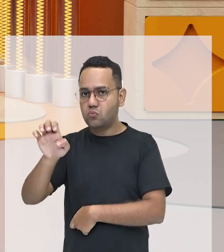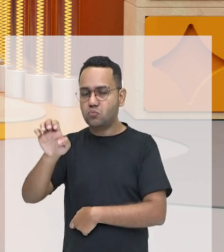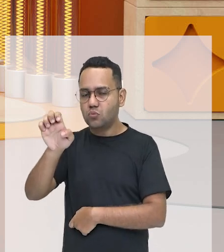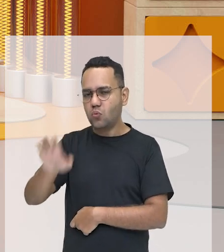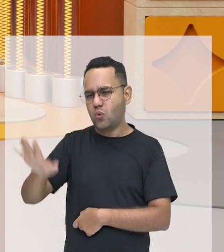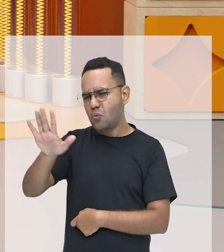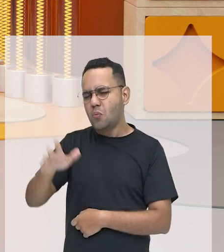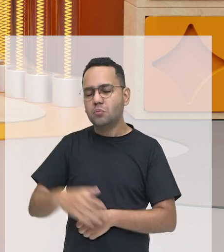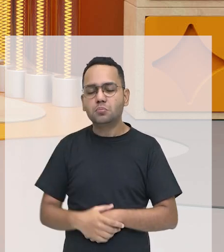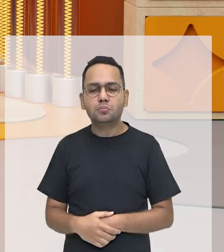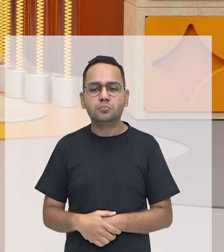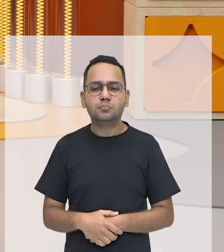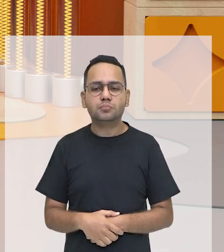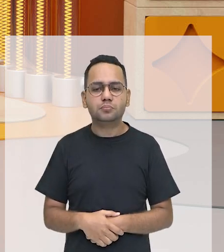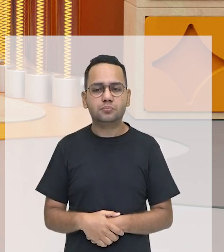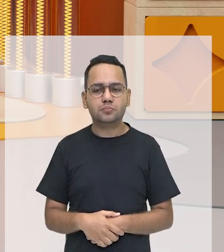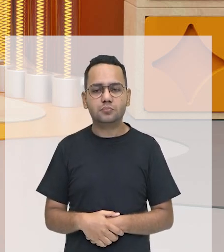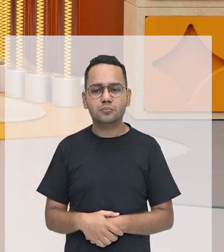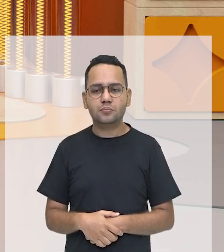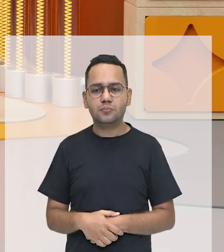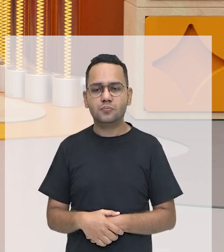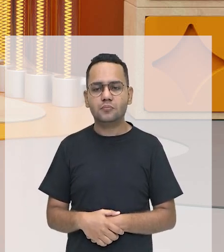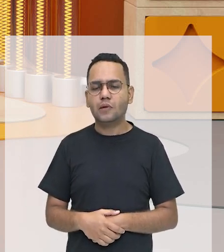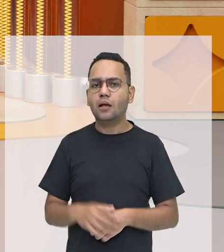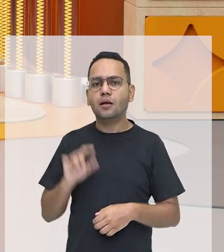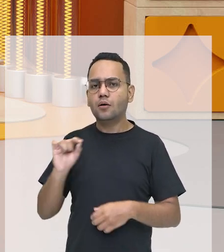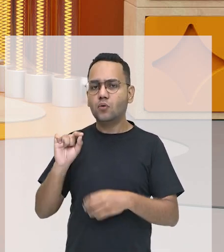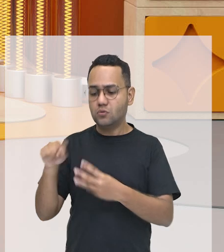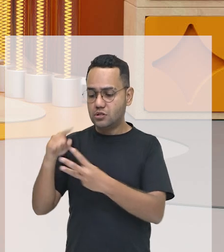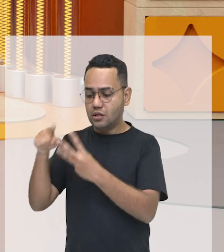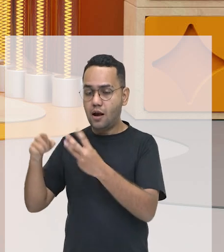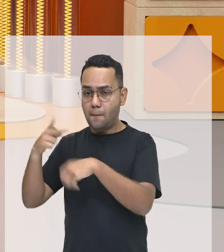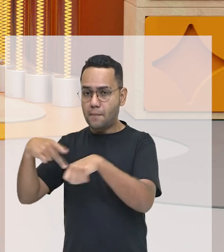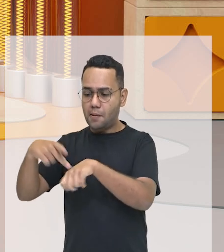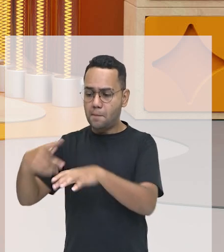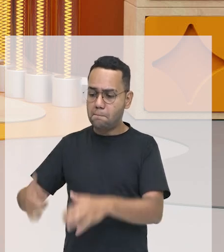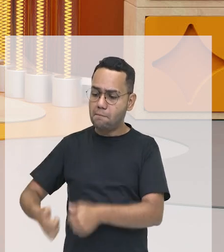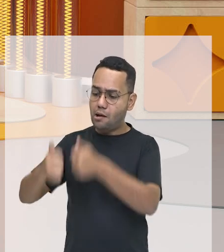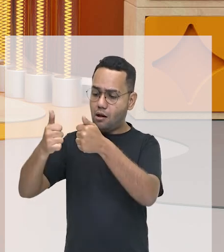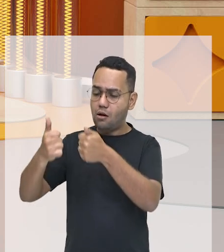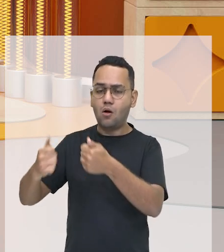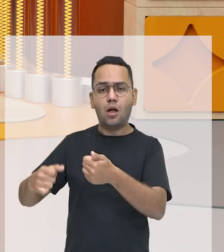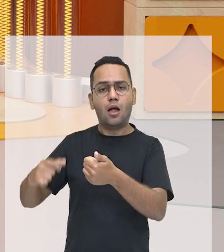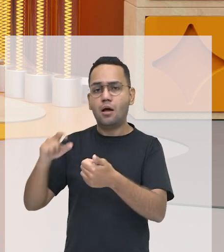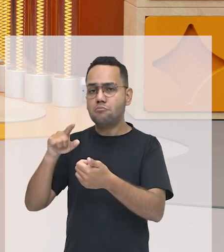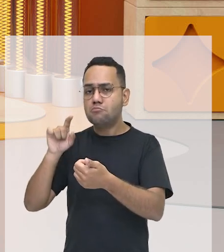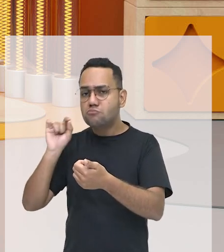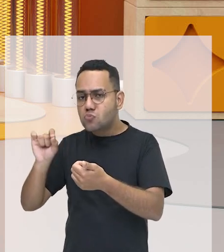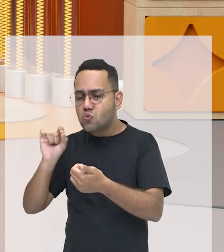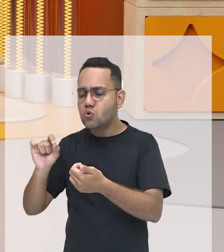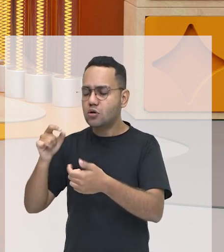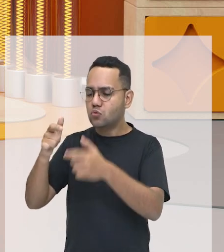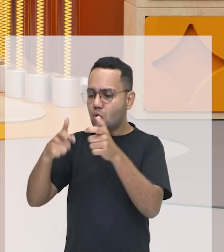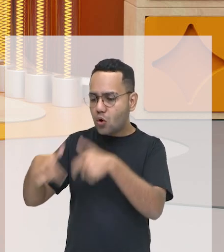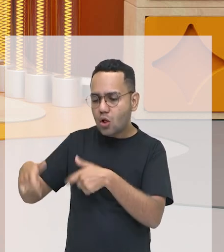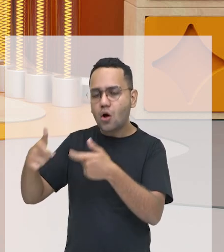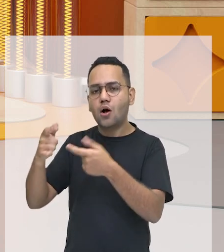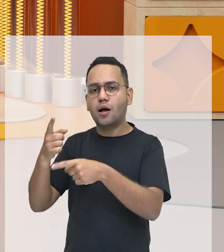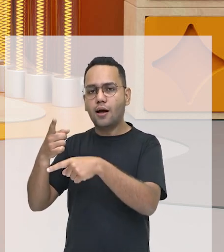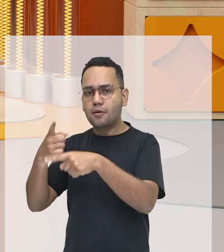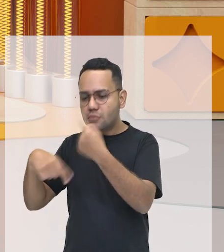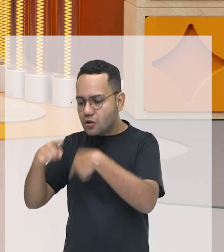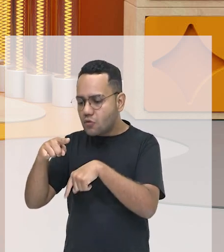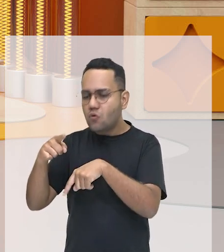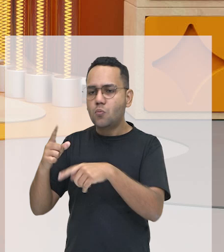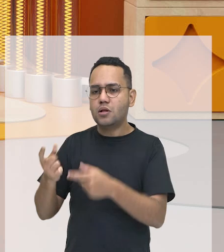ali essa relação de querer melhorar cada vez mais por situações que eles passaram, principalmente na parte